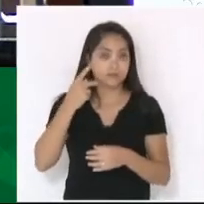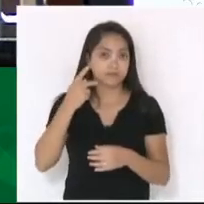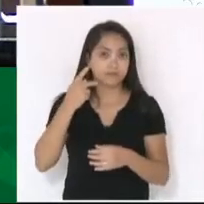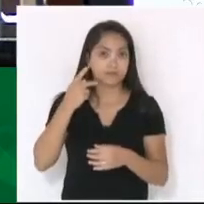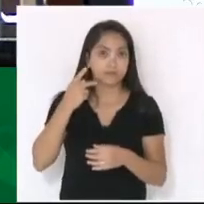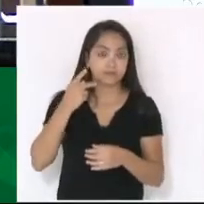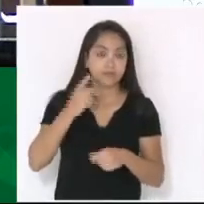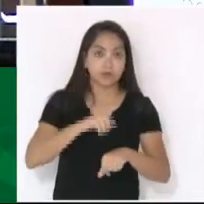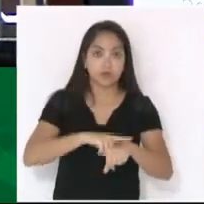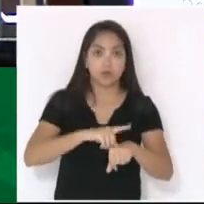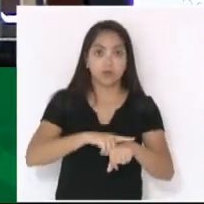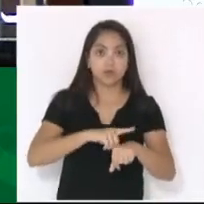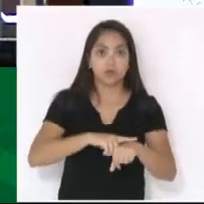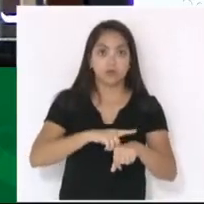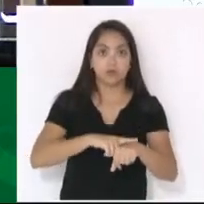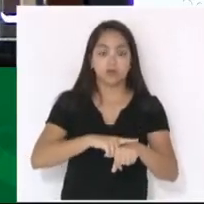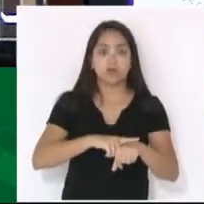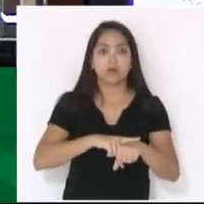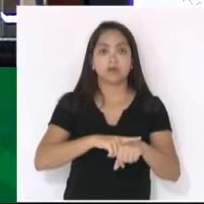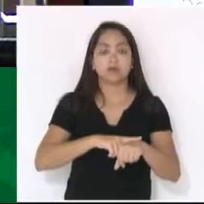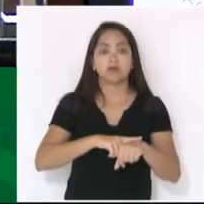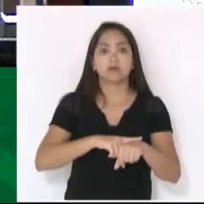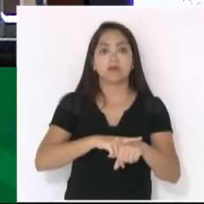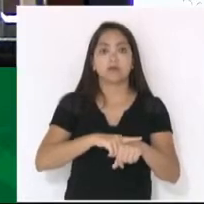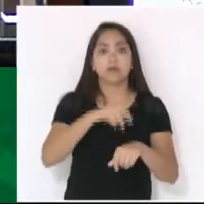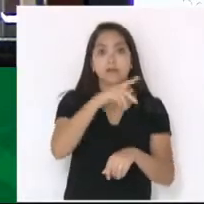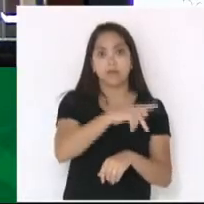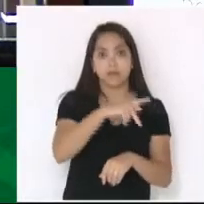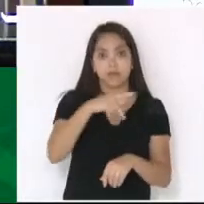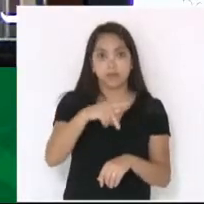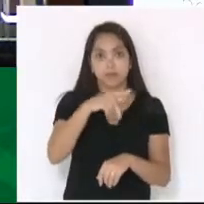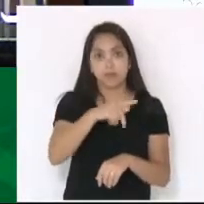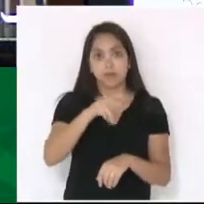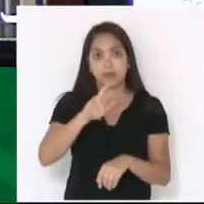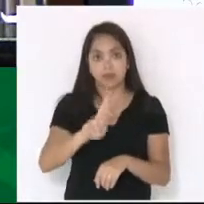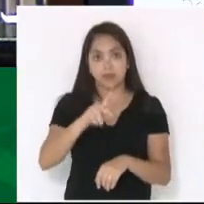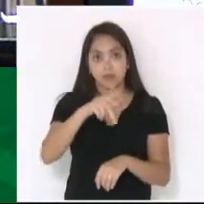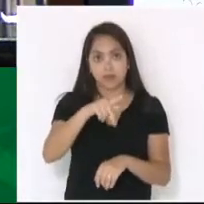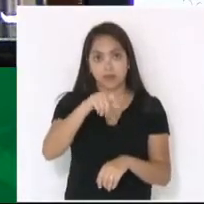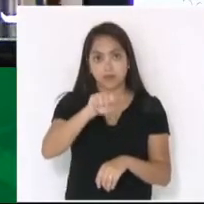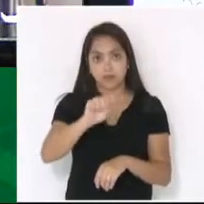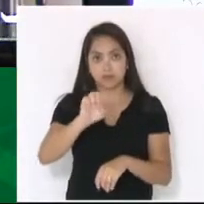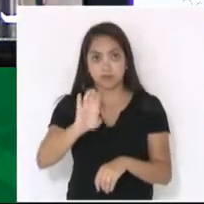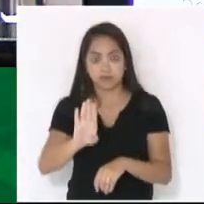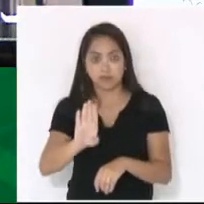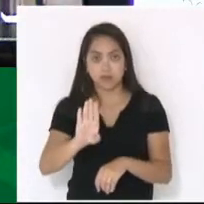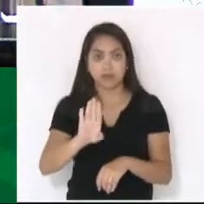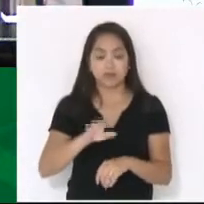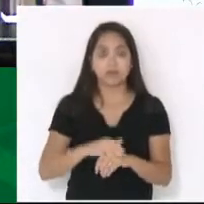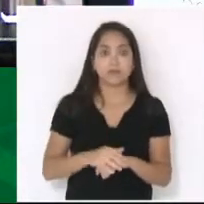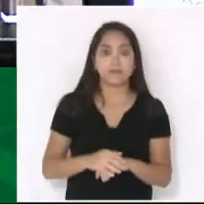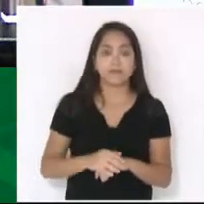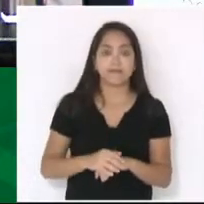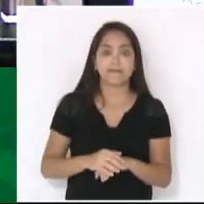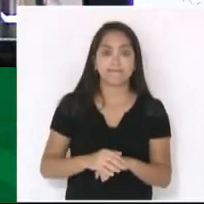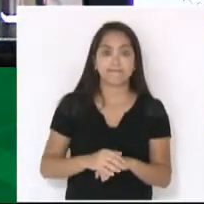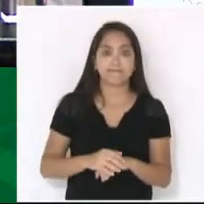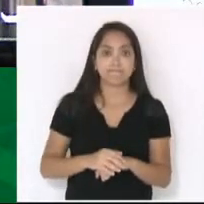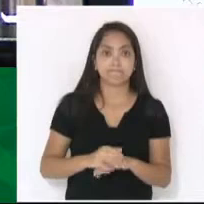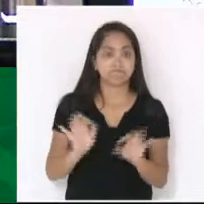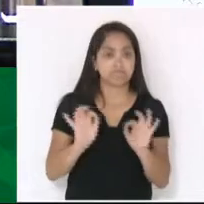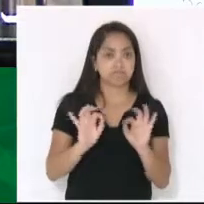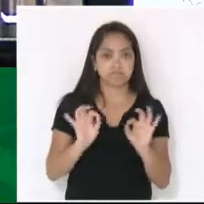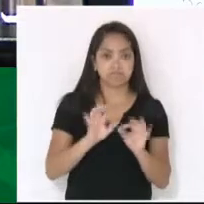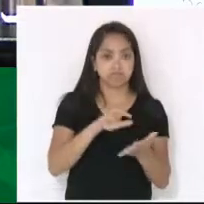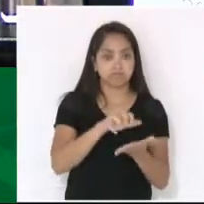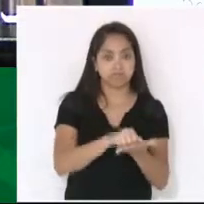horário pertence ao bloco parlamentar PP PR PSB podemos é um deputado